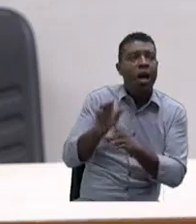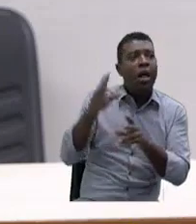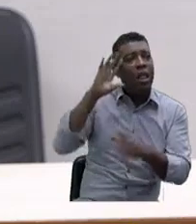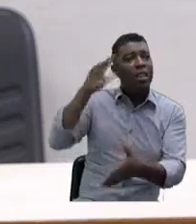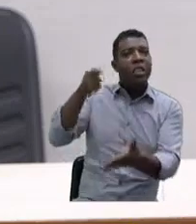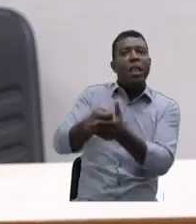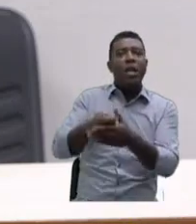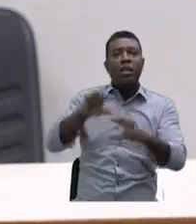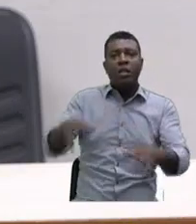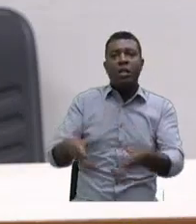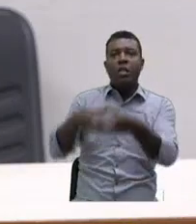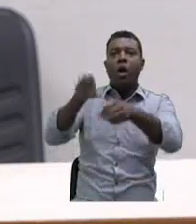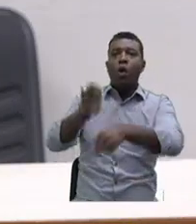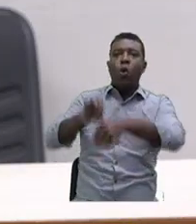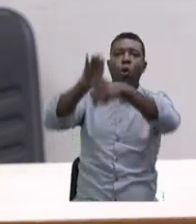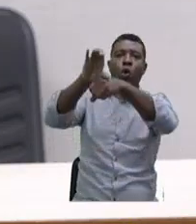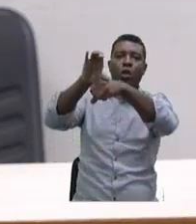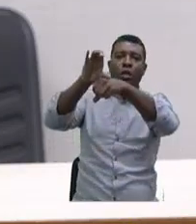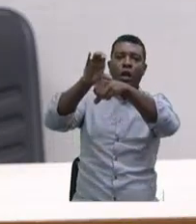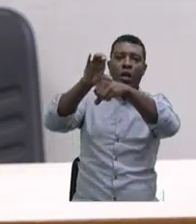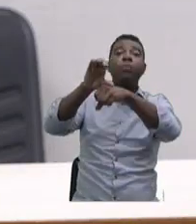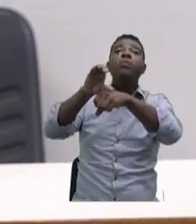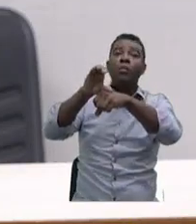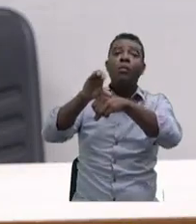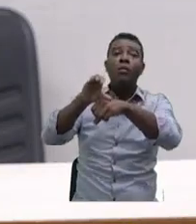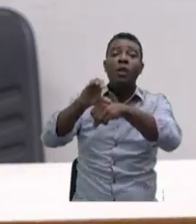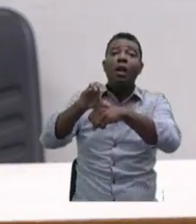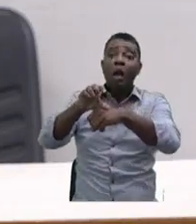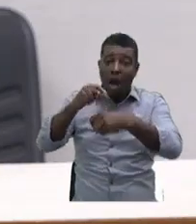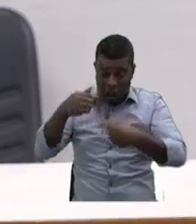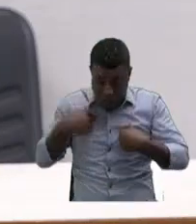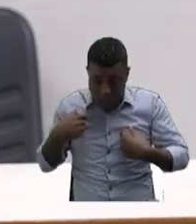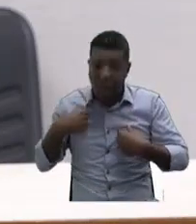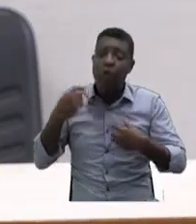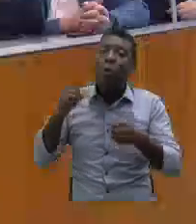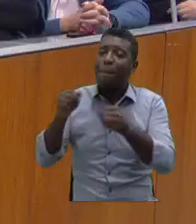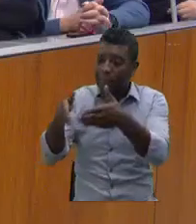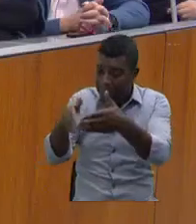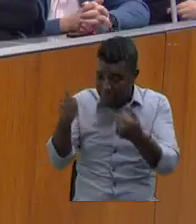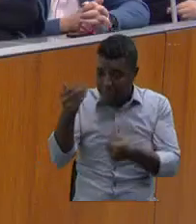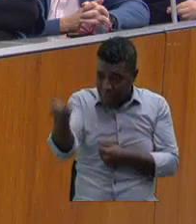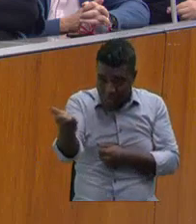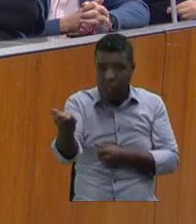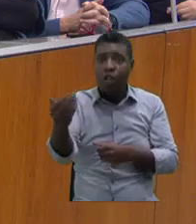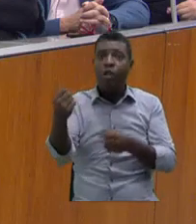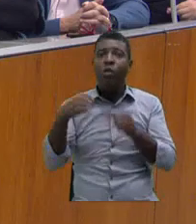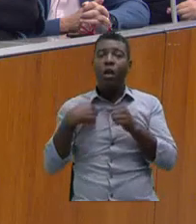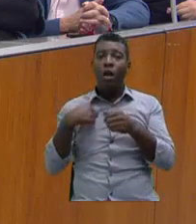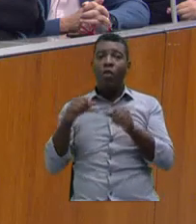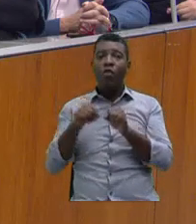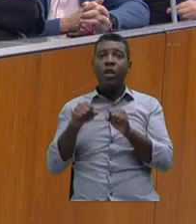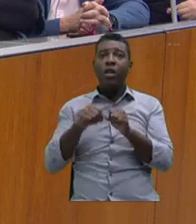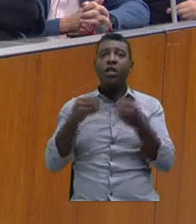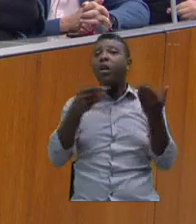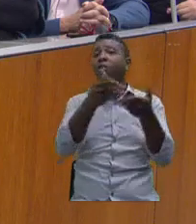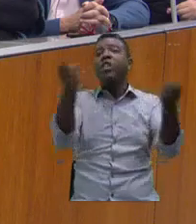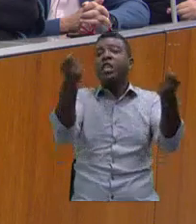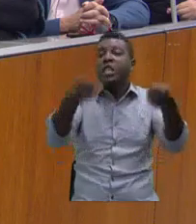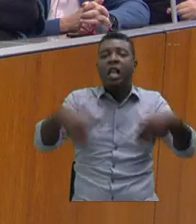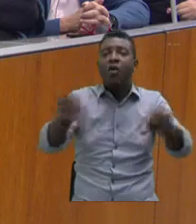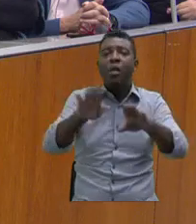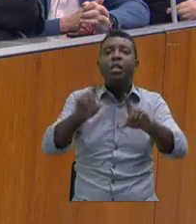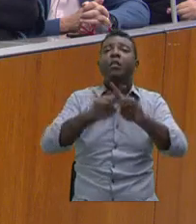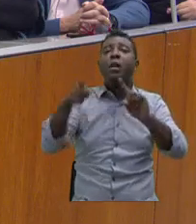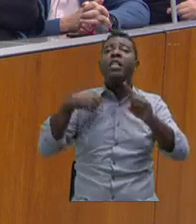a distribuição dos recursos, eu, um pedido que eu fiz, e fiz isso ao Conselho, falei, vocês não precisam de me atender, mas